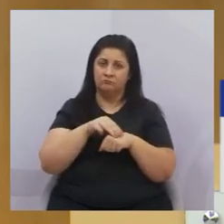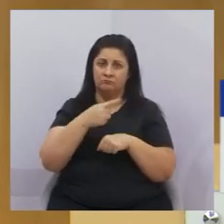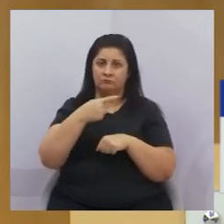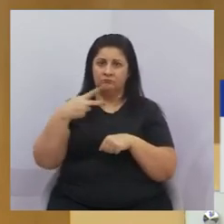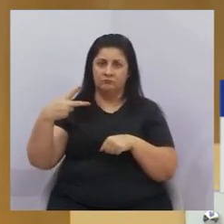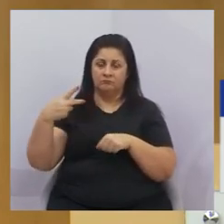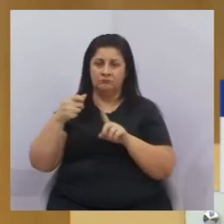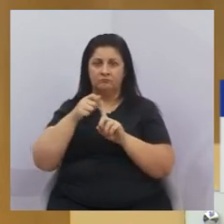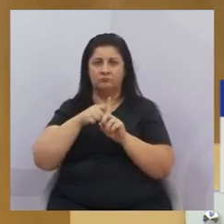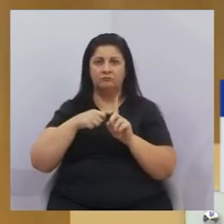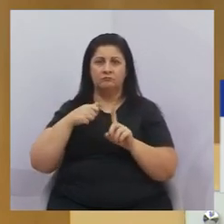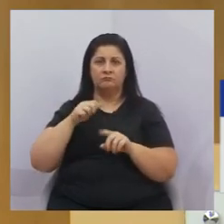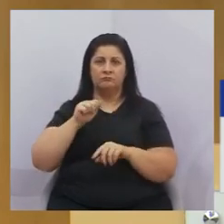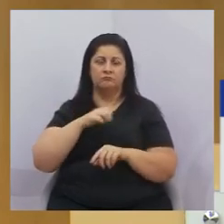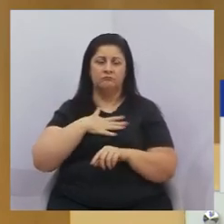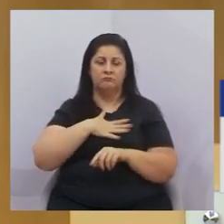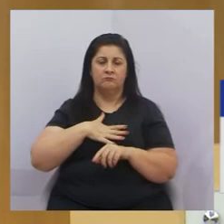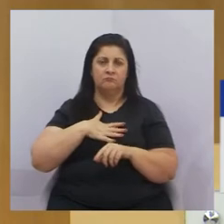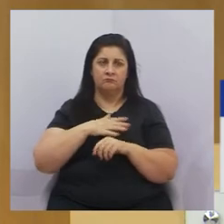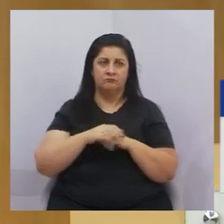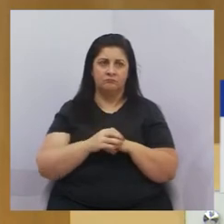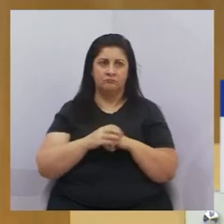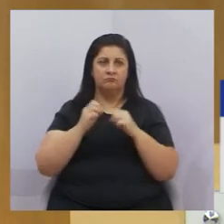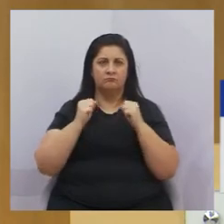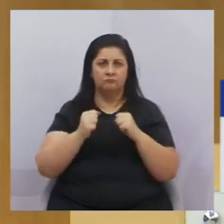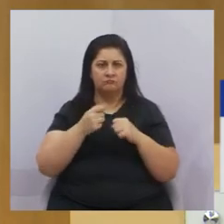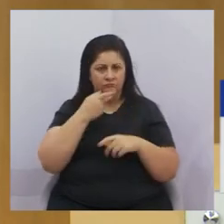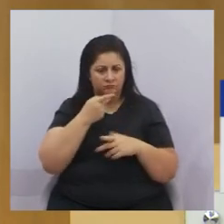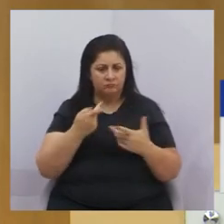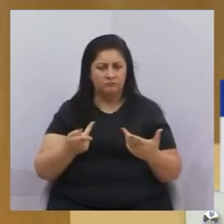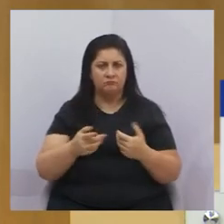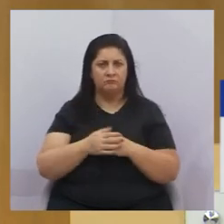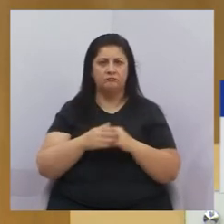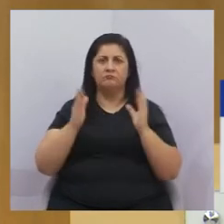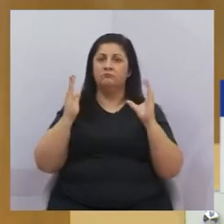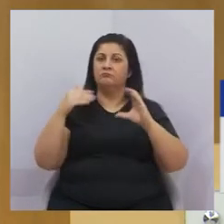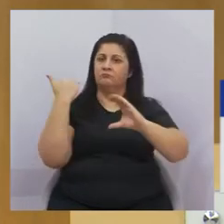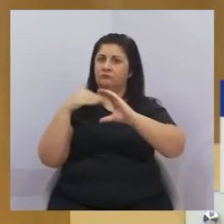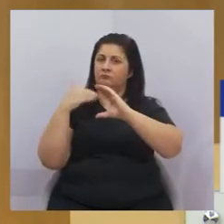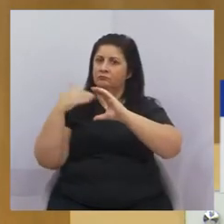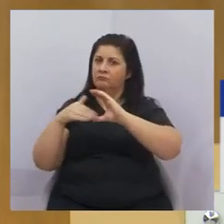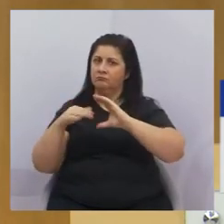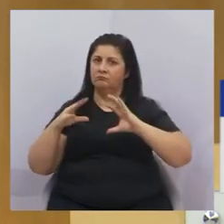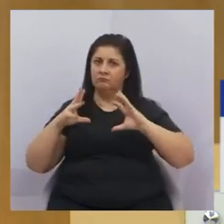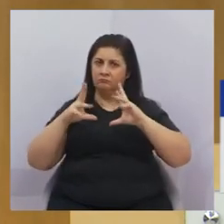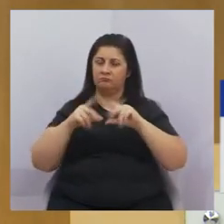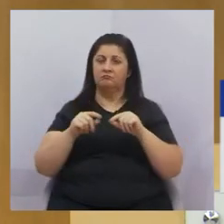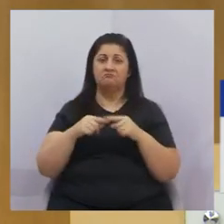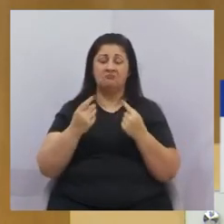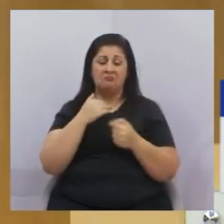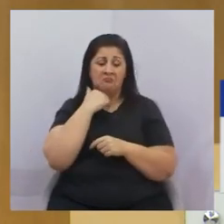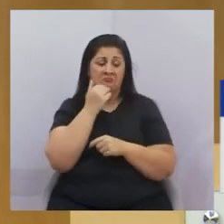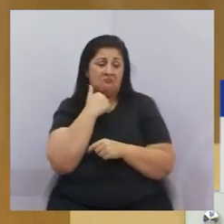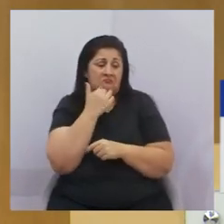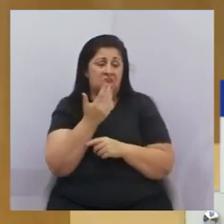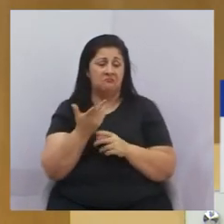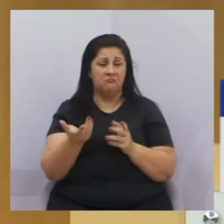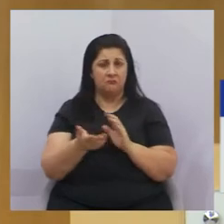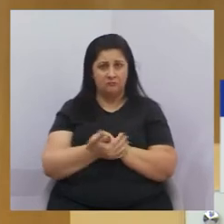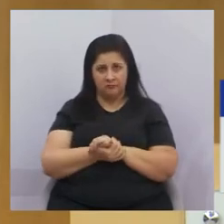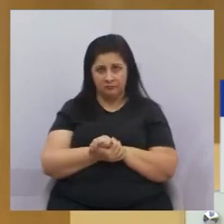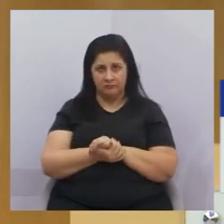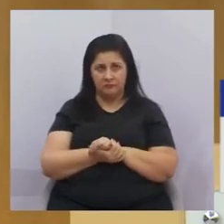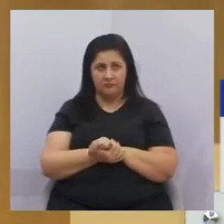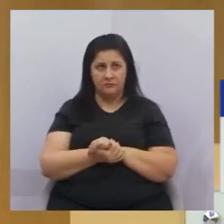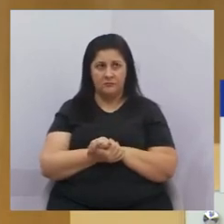discussão, porque ela está sendo discutida, foi enviado e-mail para essa discussão e não houve um interesse por parte